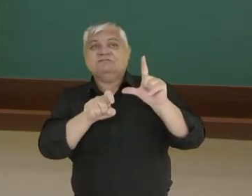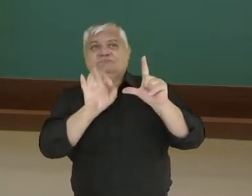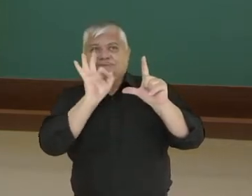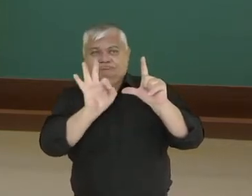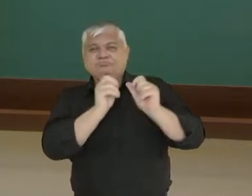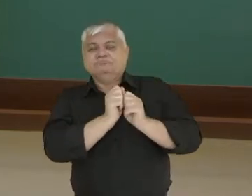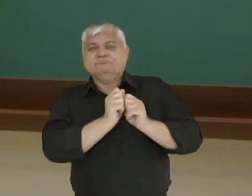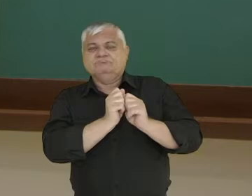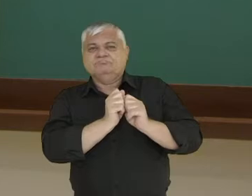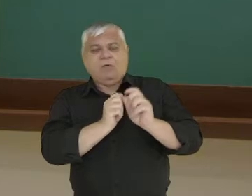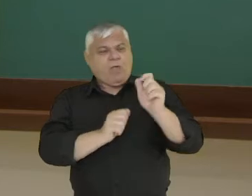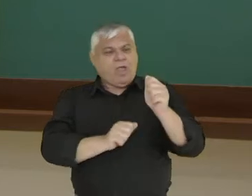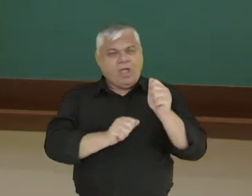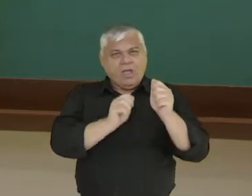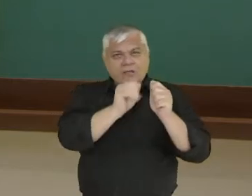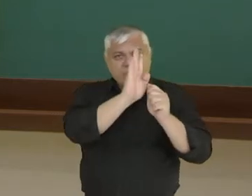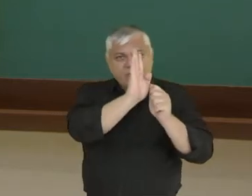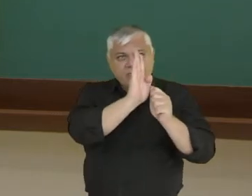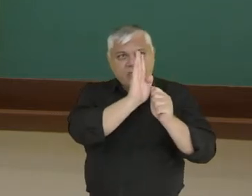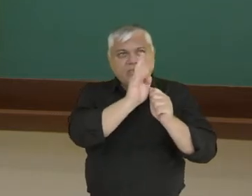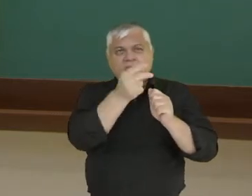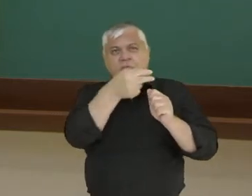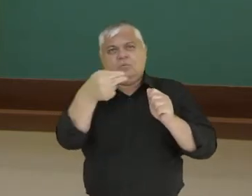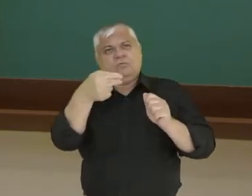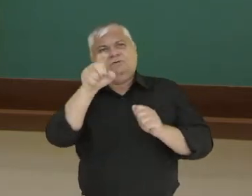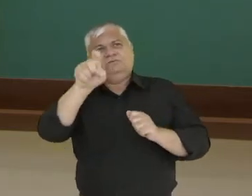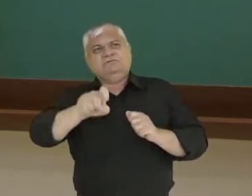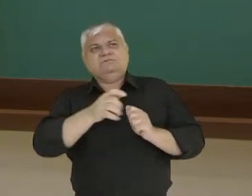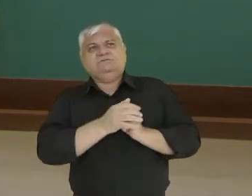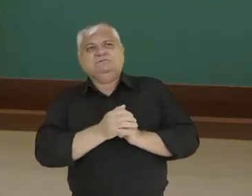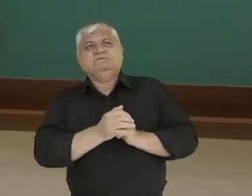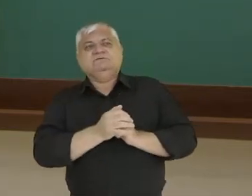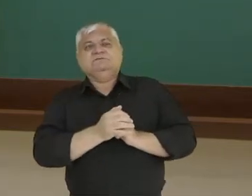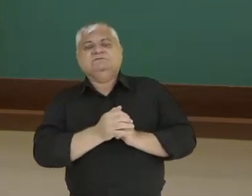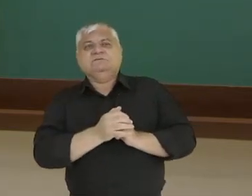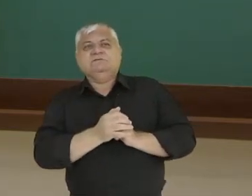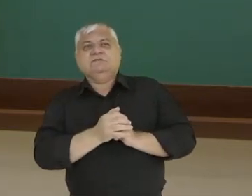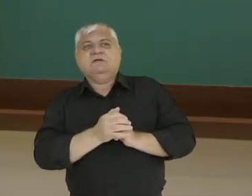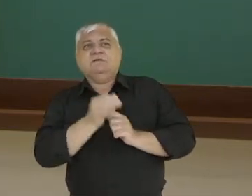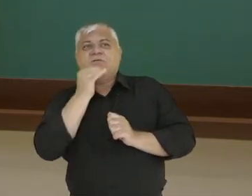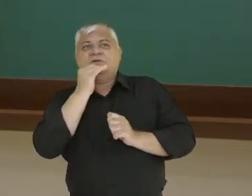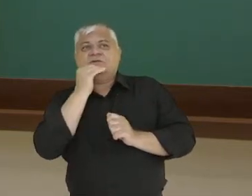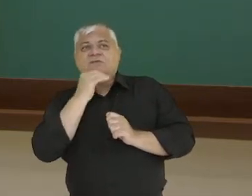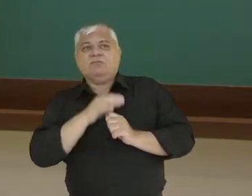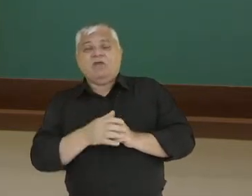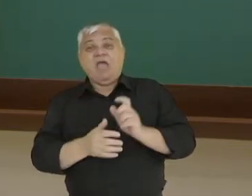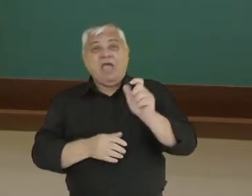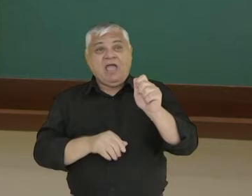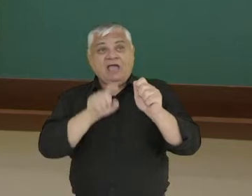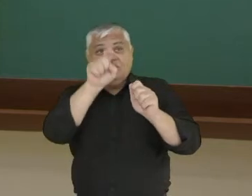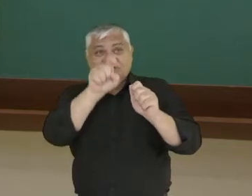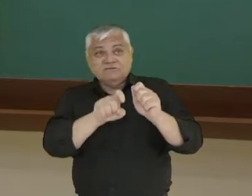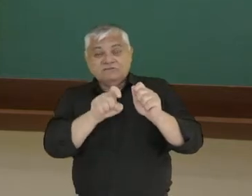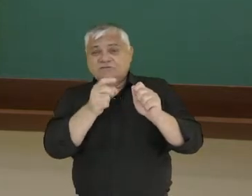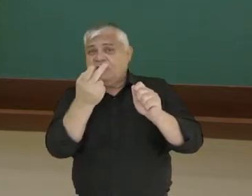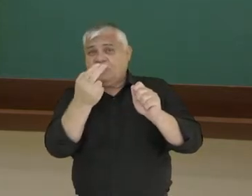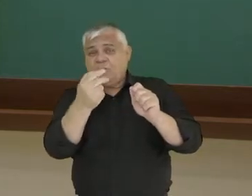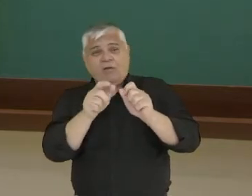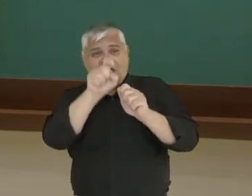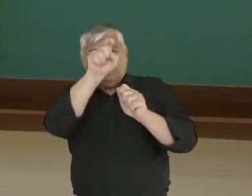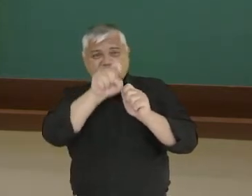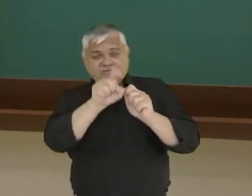nosso logaritmo, que satisfaz a equação a elevado na x igual ao b, que é o